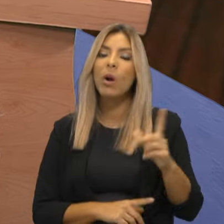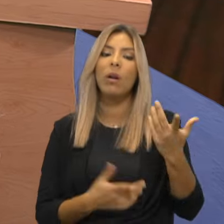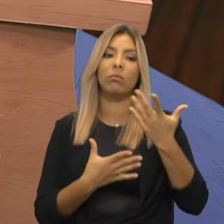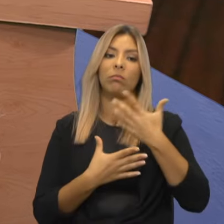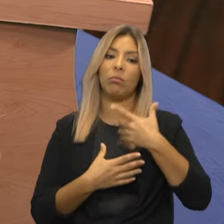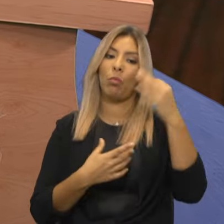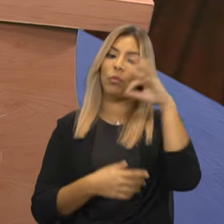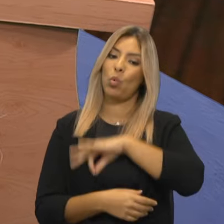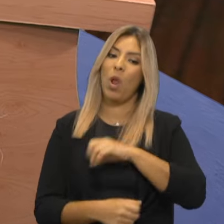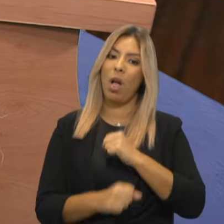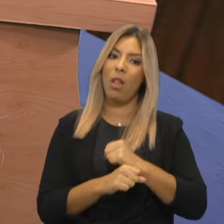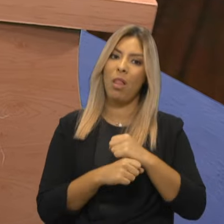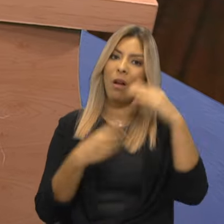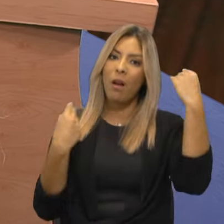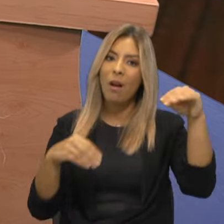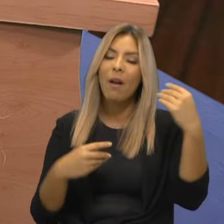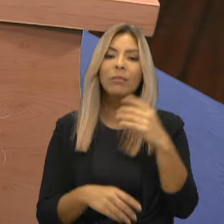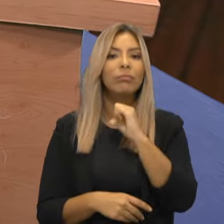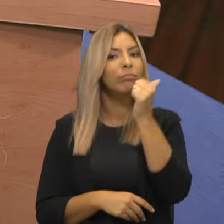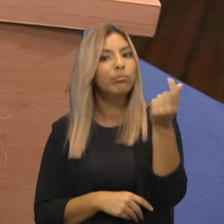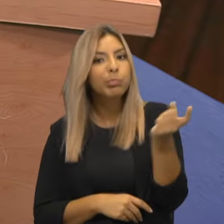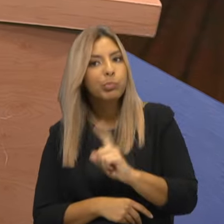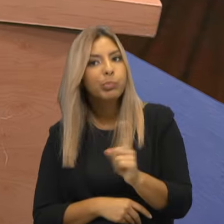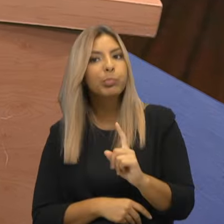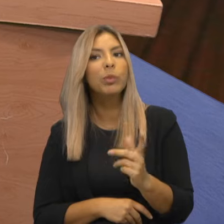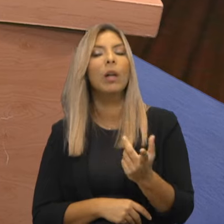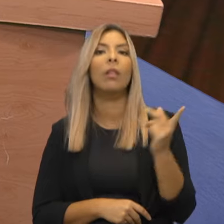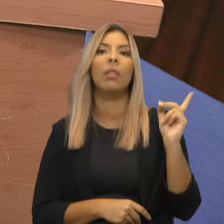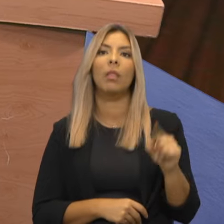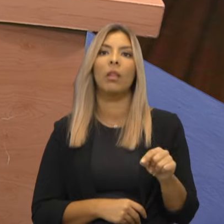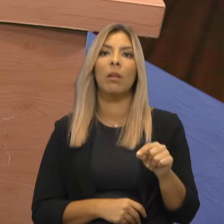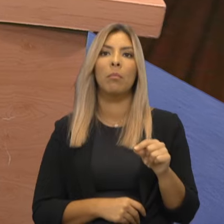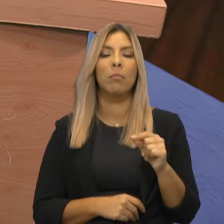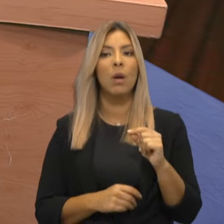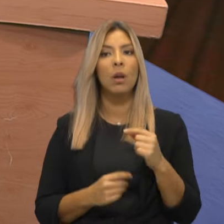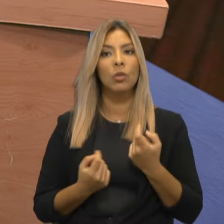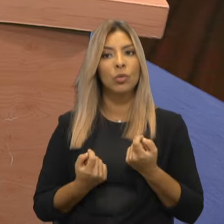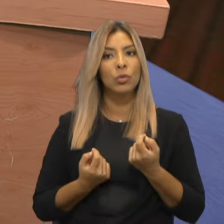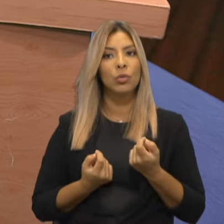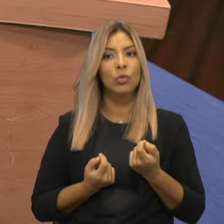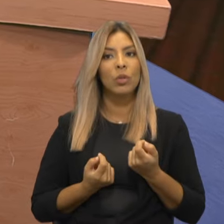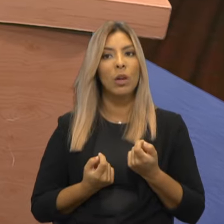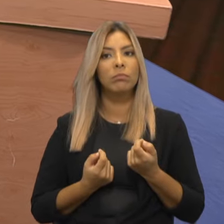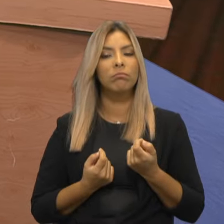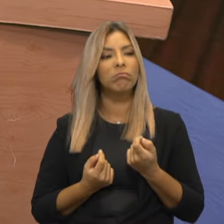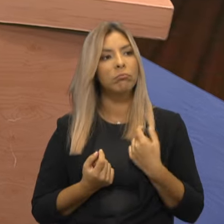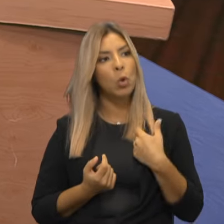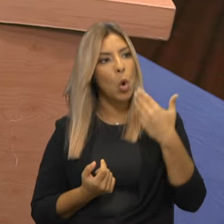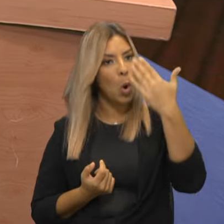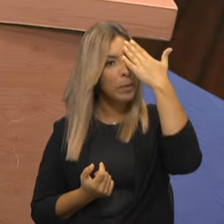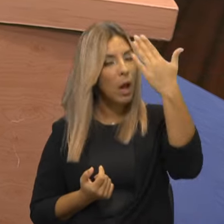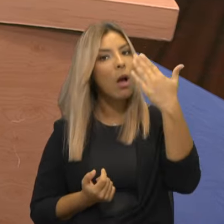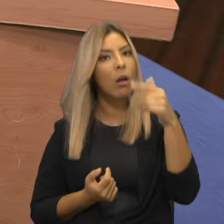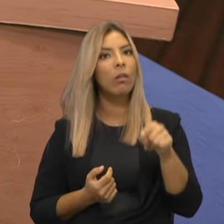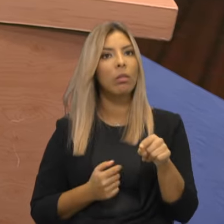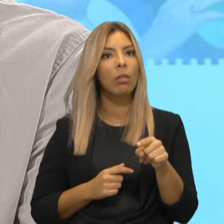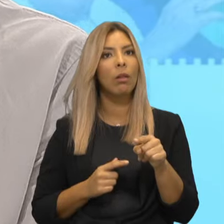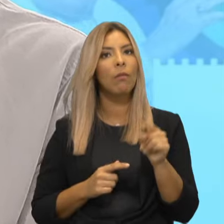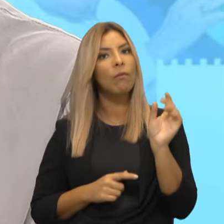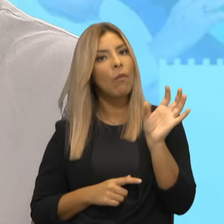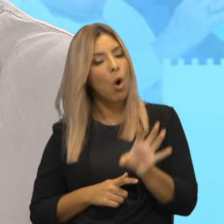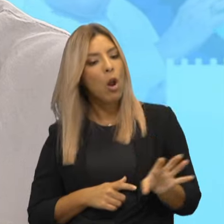que se sentiam privados dessa liberdade e, portanto, que muitas vezes agradeciam poder haver uma